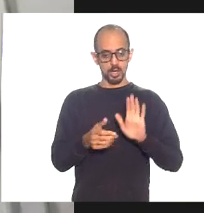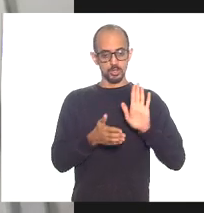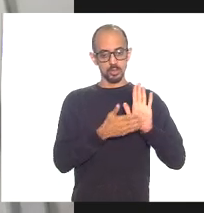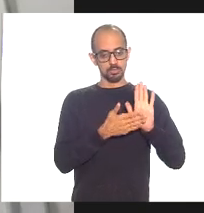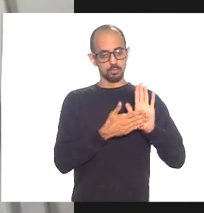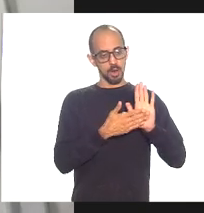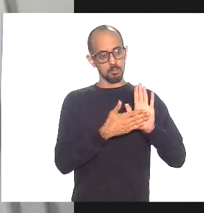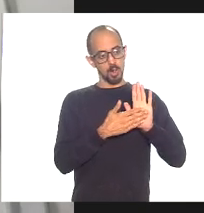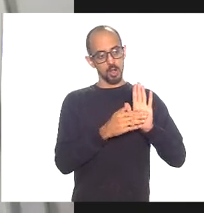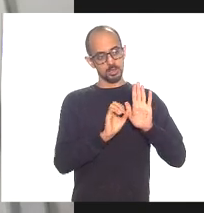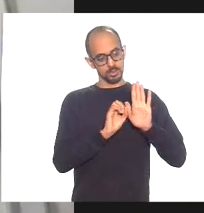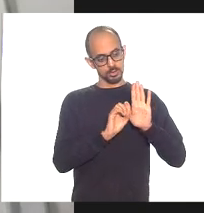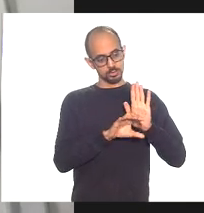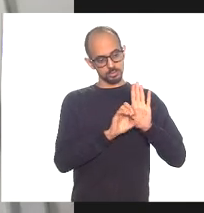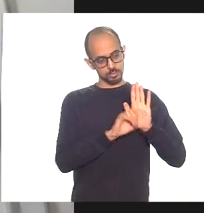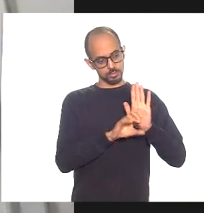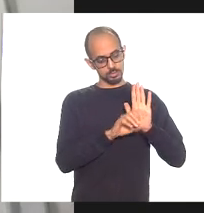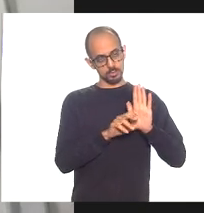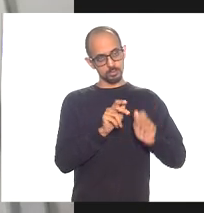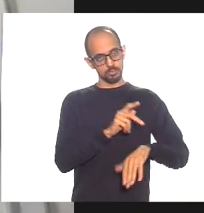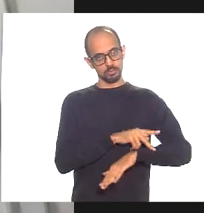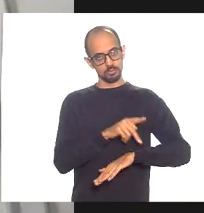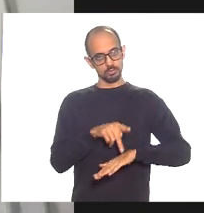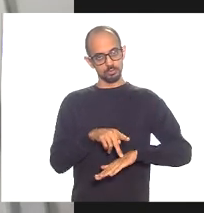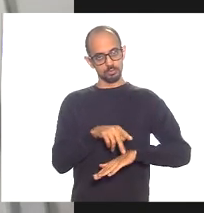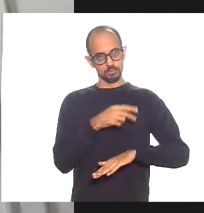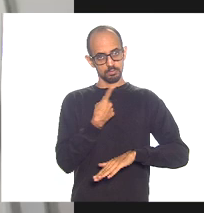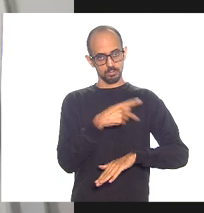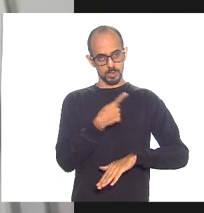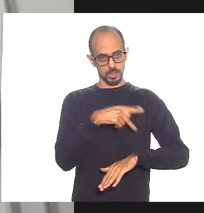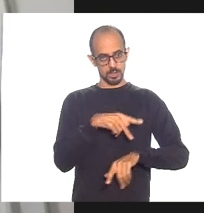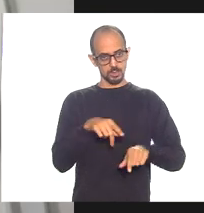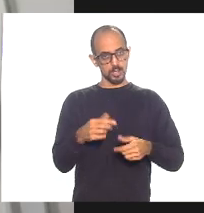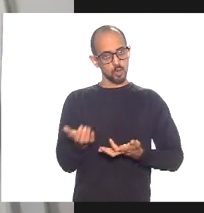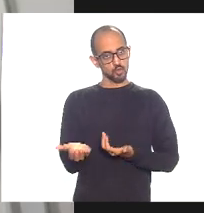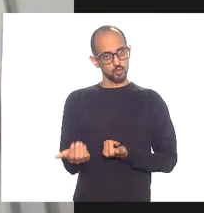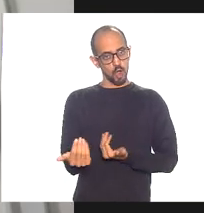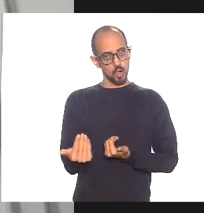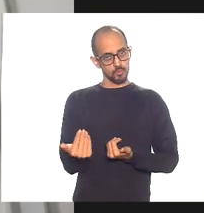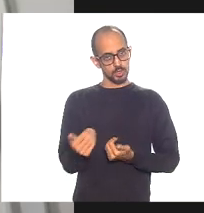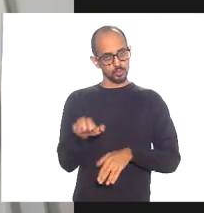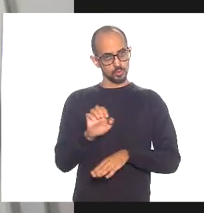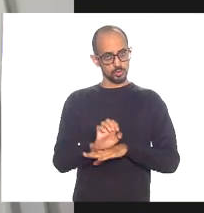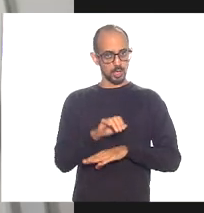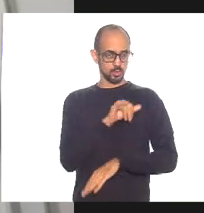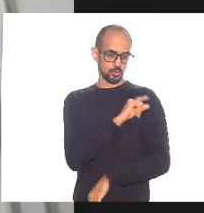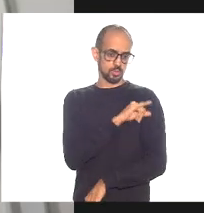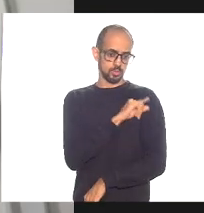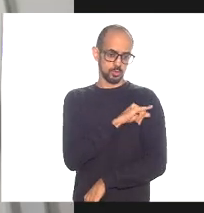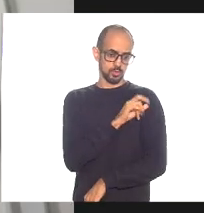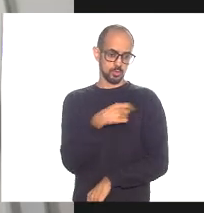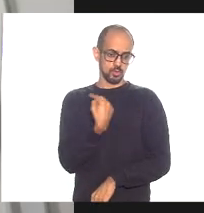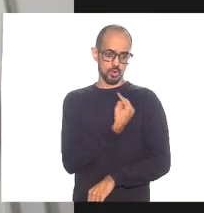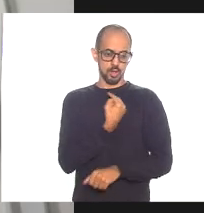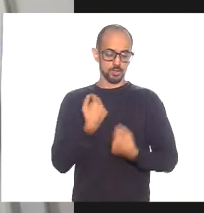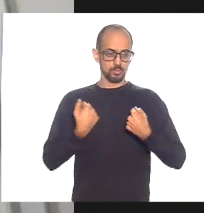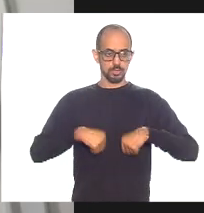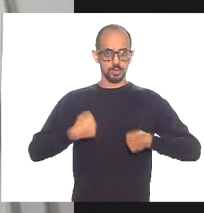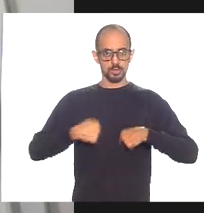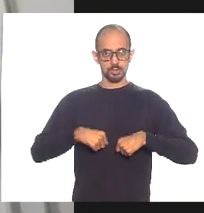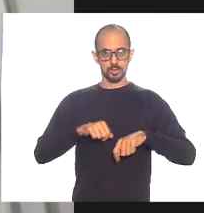propostas educacionais e pedagógicas aos jovens do nosso Estado. Eu acho que nós precisamos